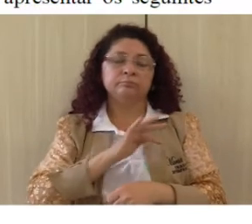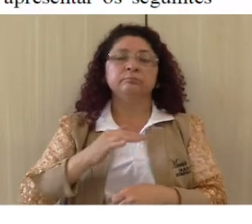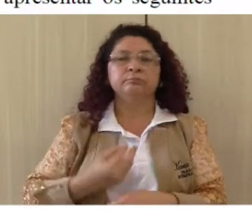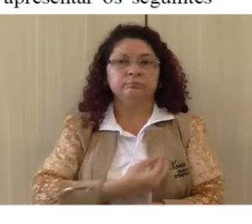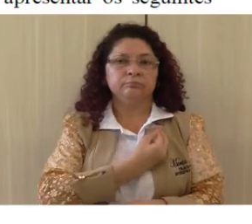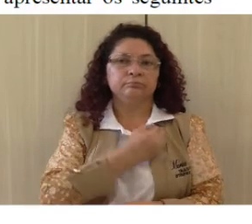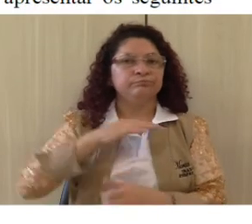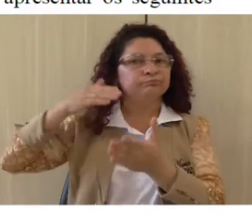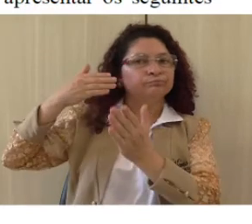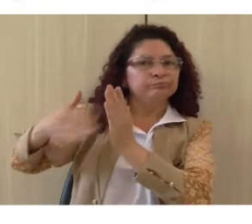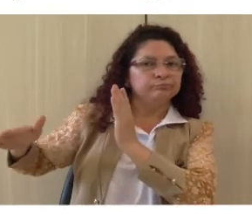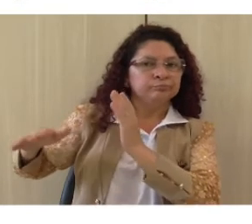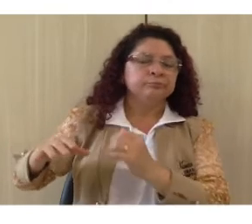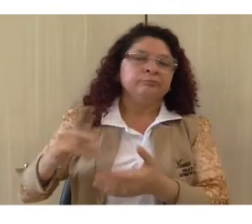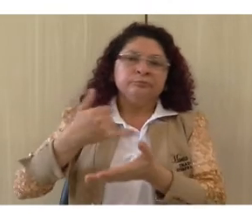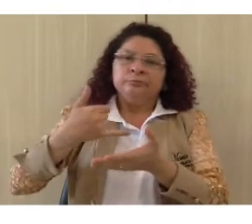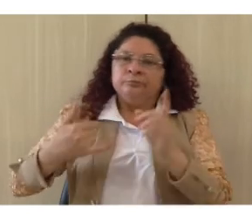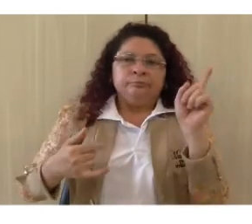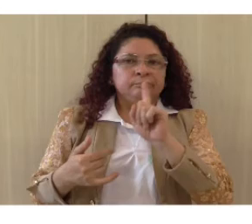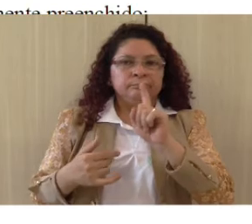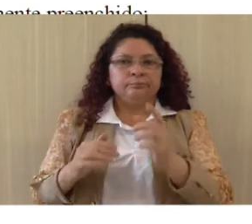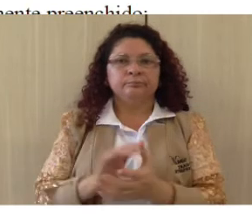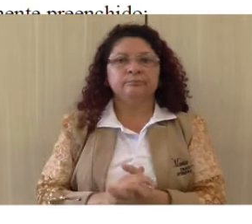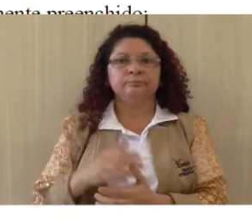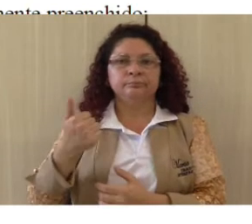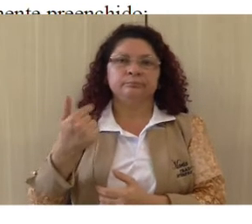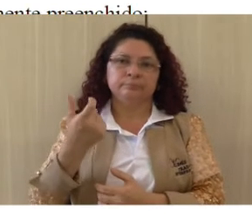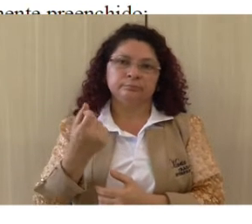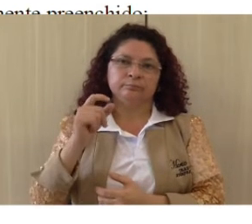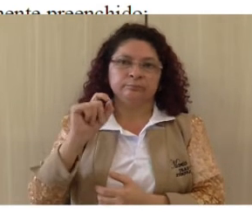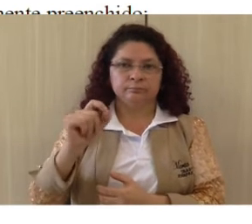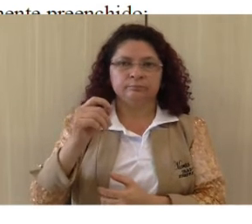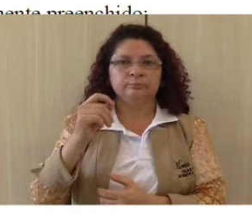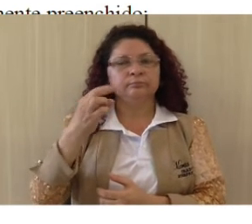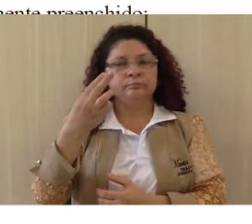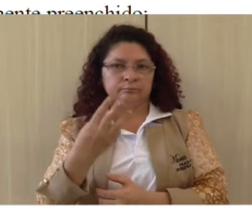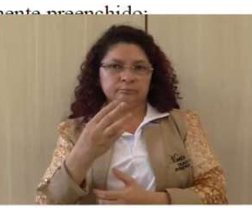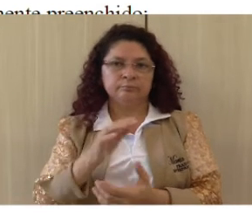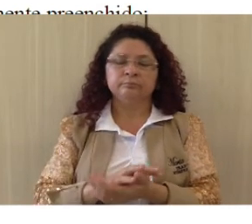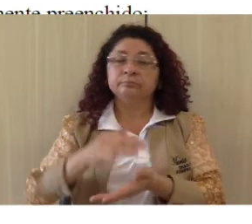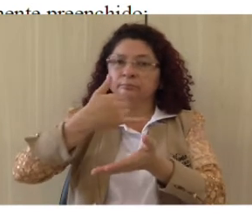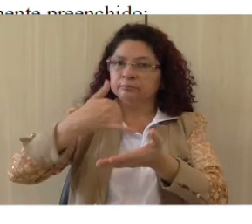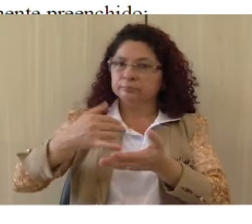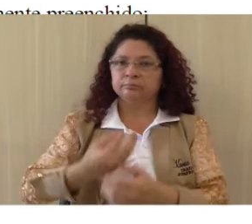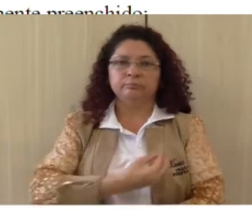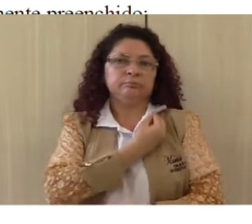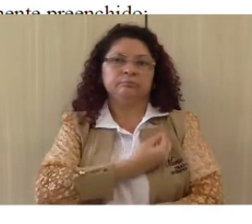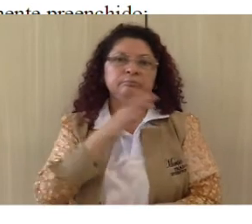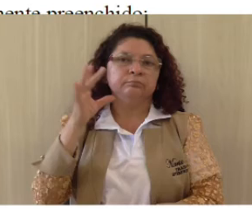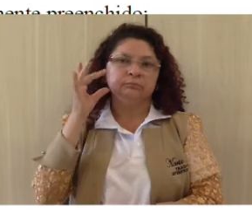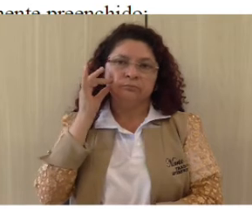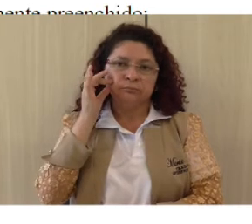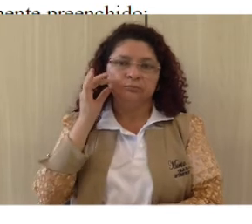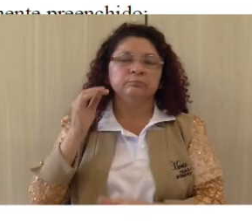poderá realizar sua habilitação de matrícula. Item 16.3. O candidato matriculado que não comparecer às aulas